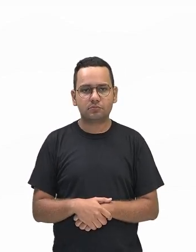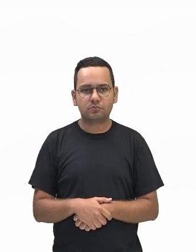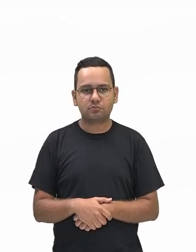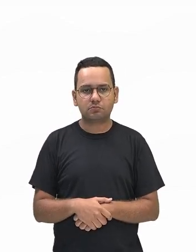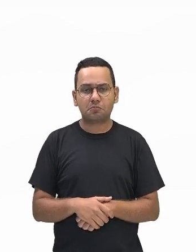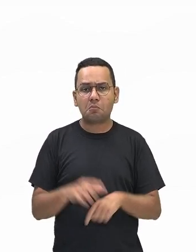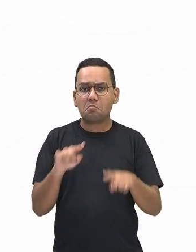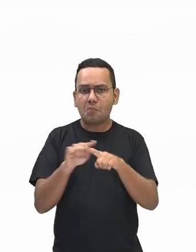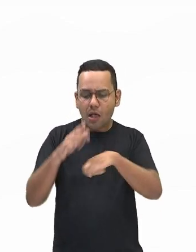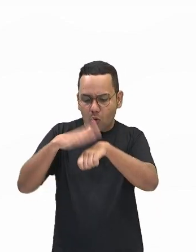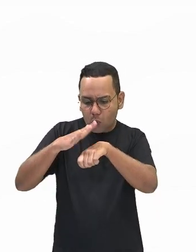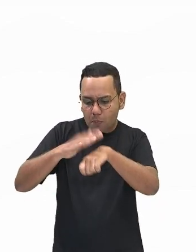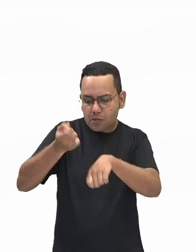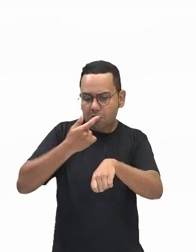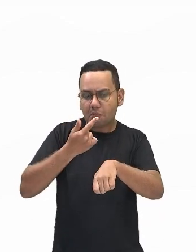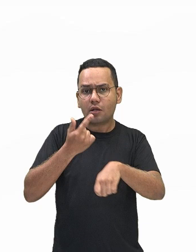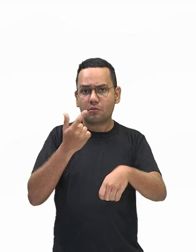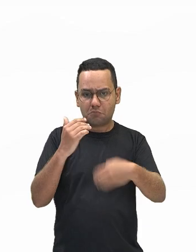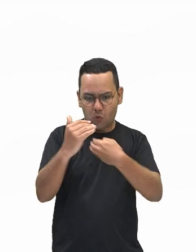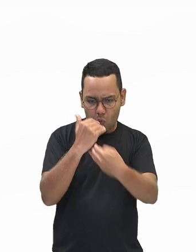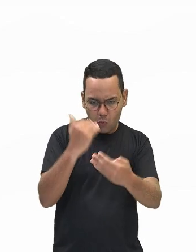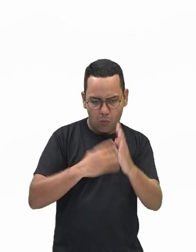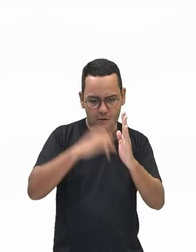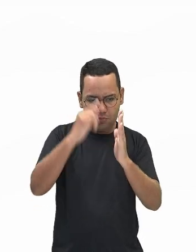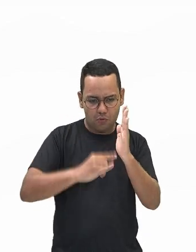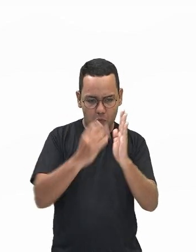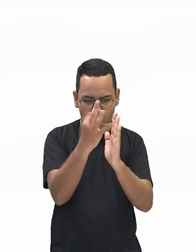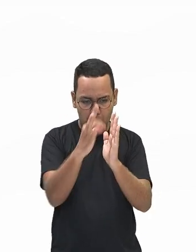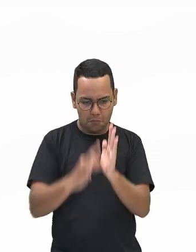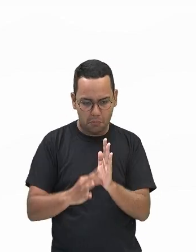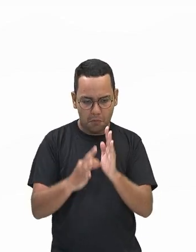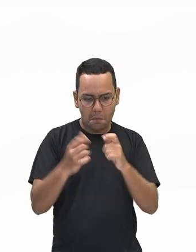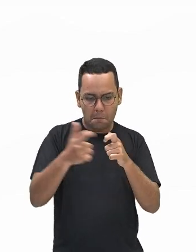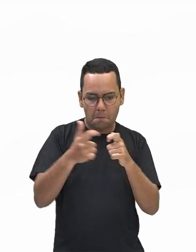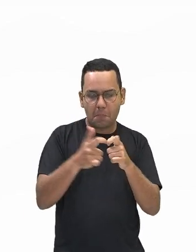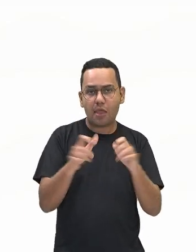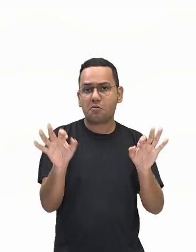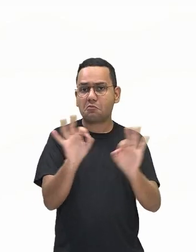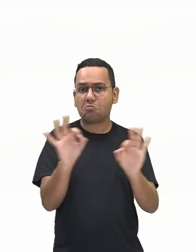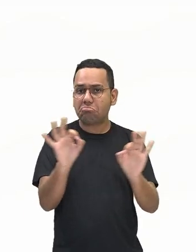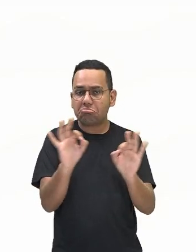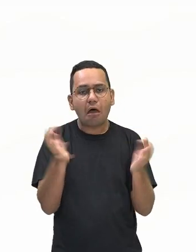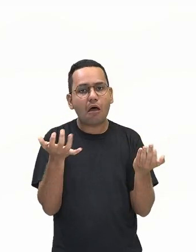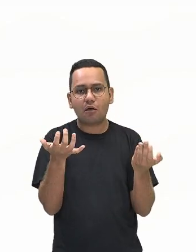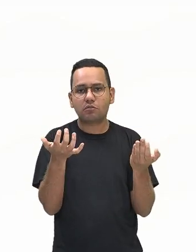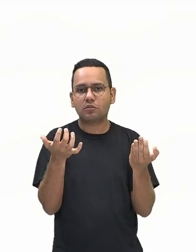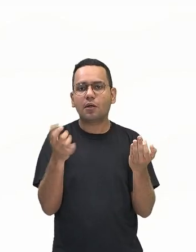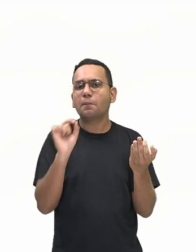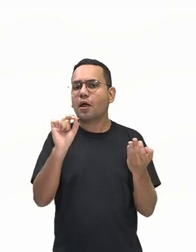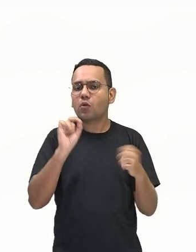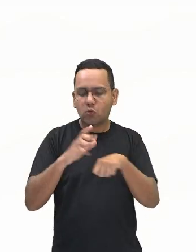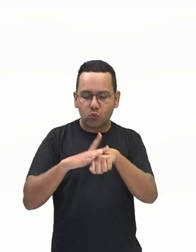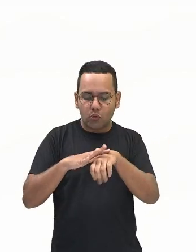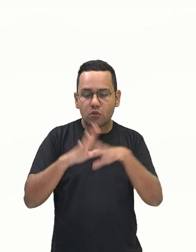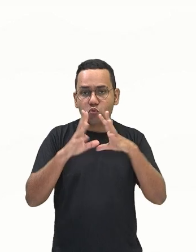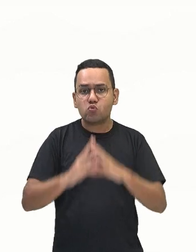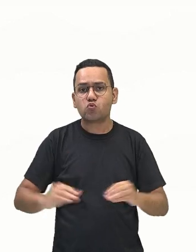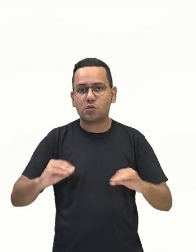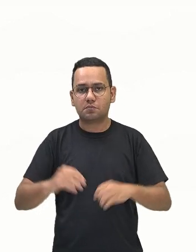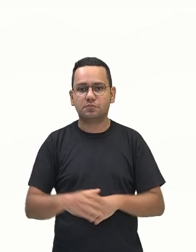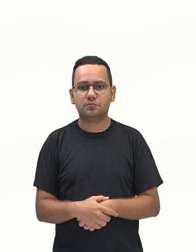sem orientação médica para aliviar sintomas. Então, quando eu tenho